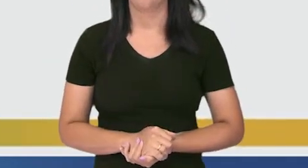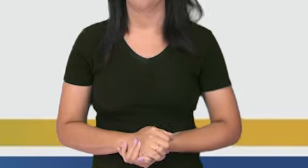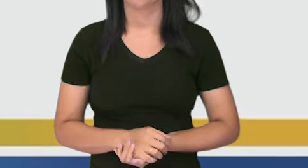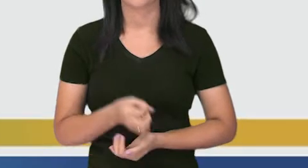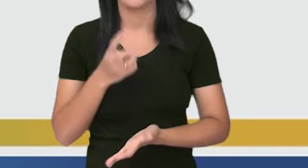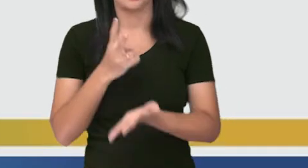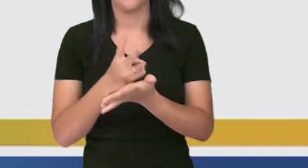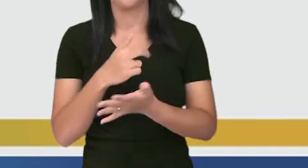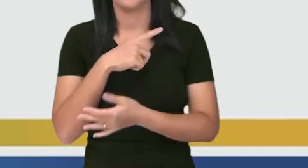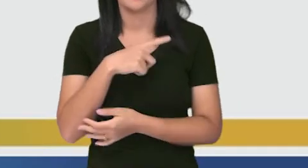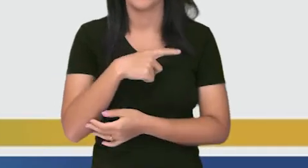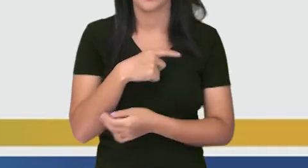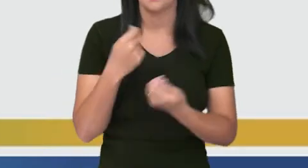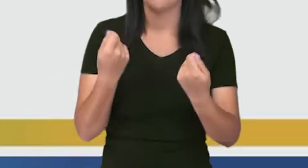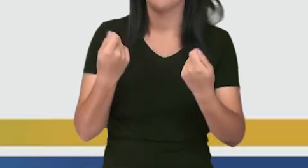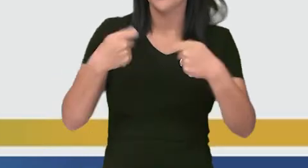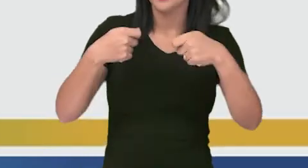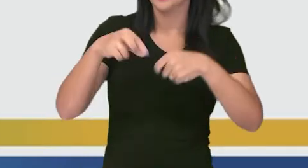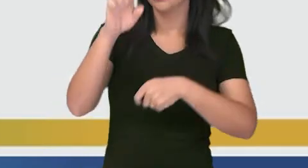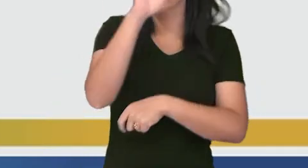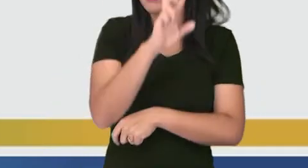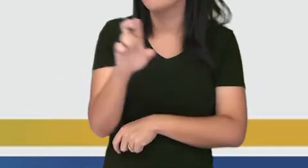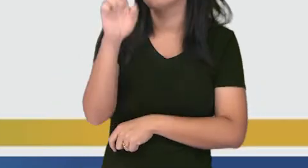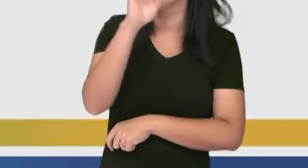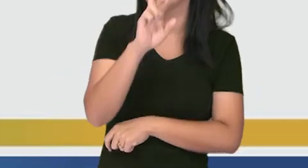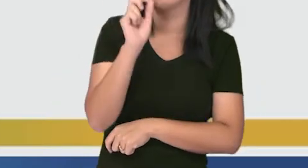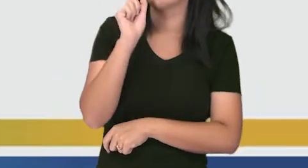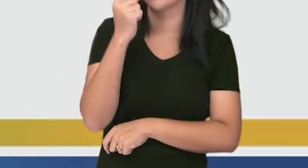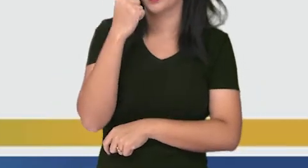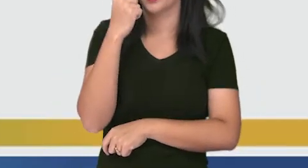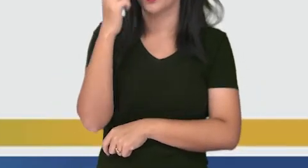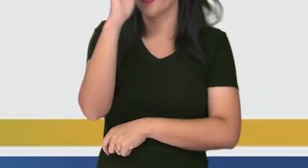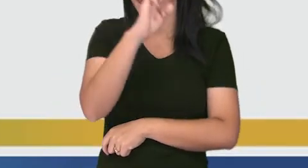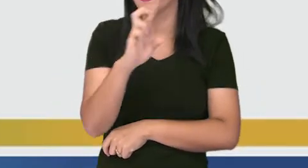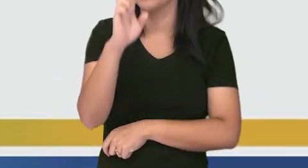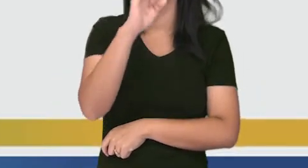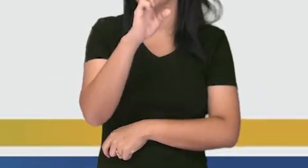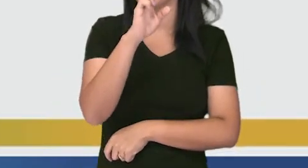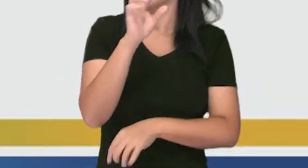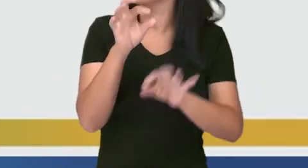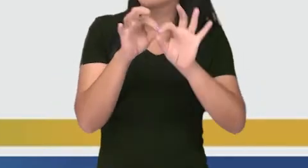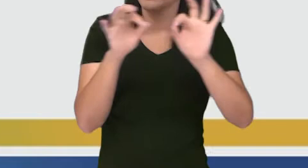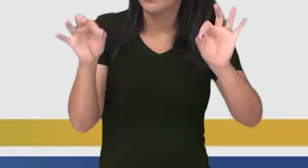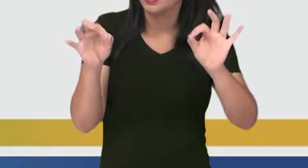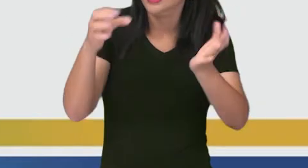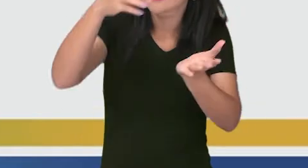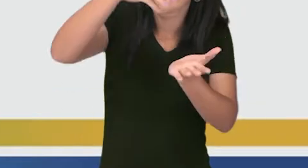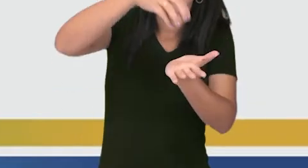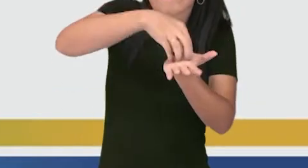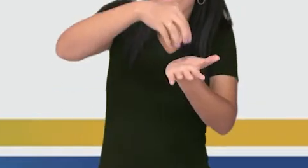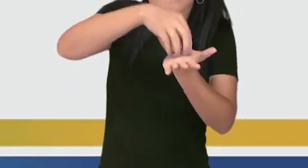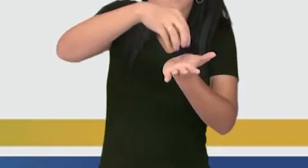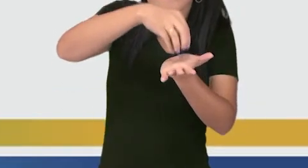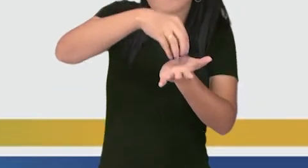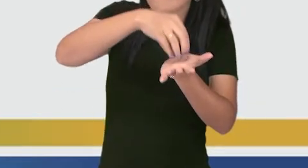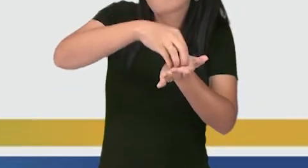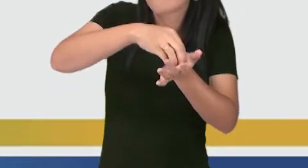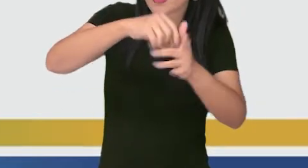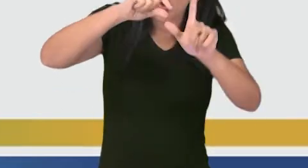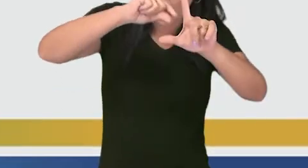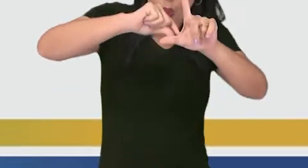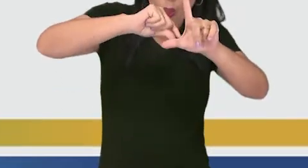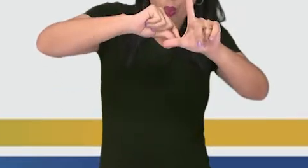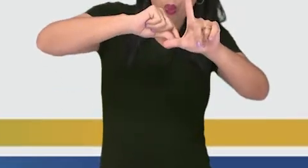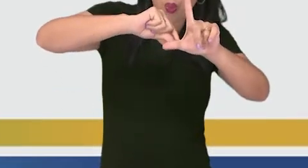a gente vê isso vocês observa em bem pessoal quando ele fala que a medida Central Olha o maior